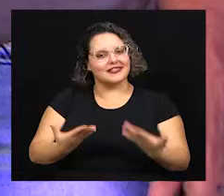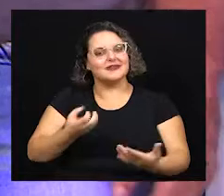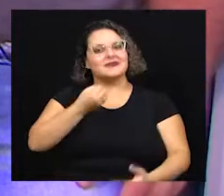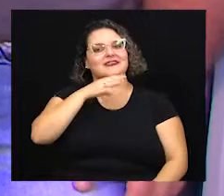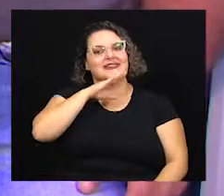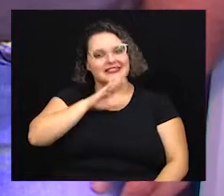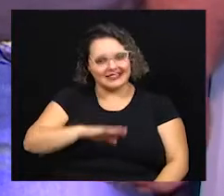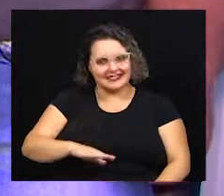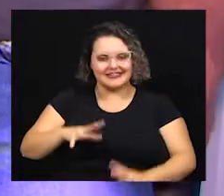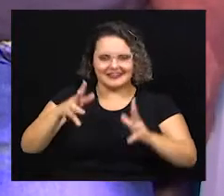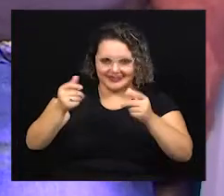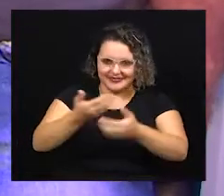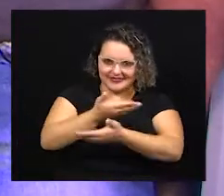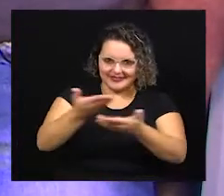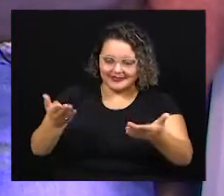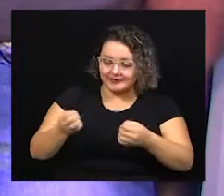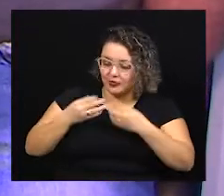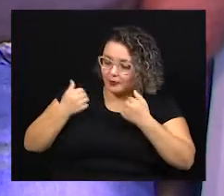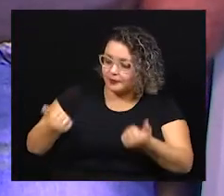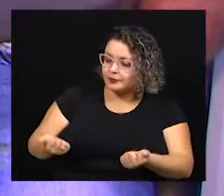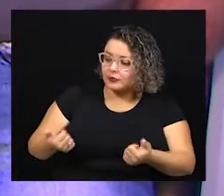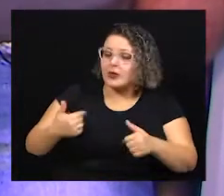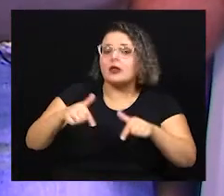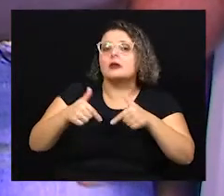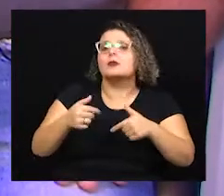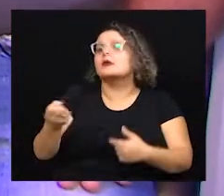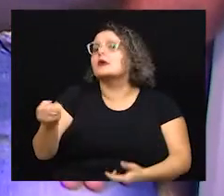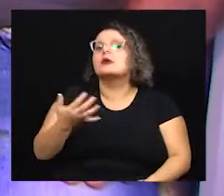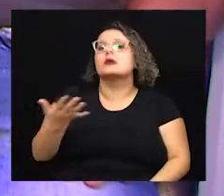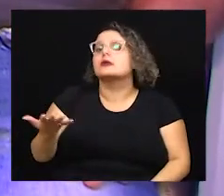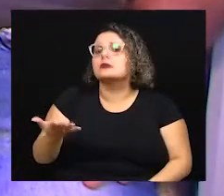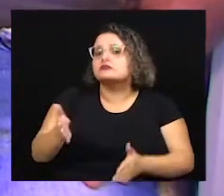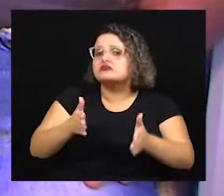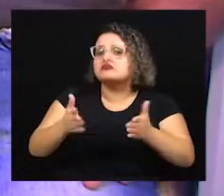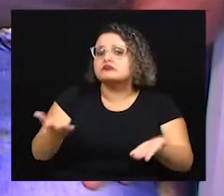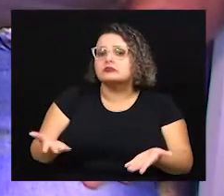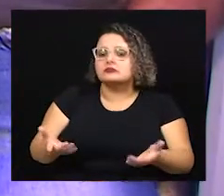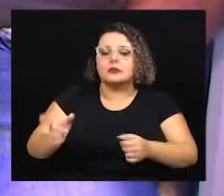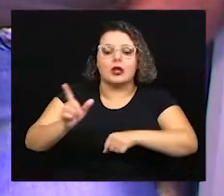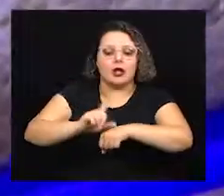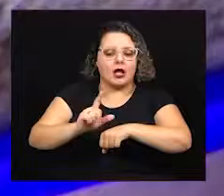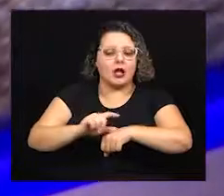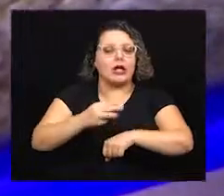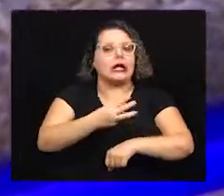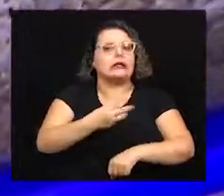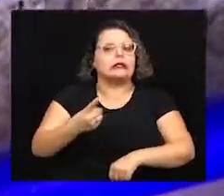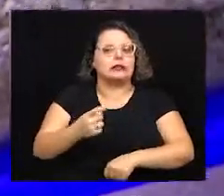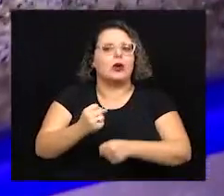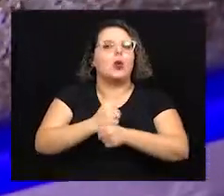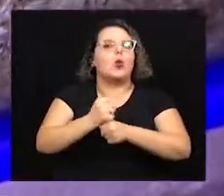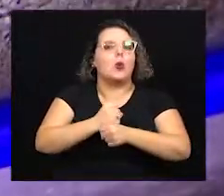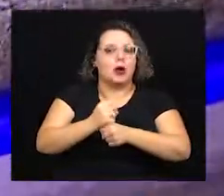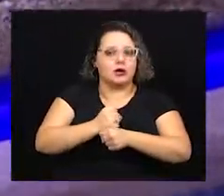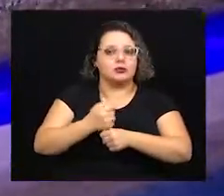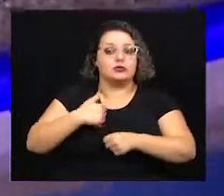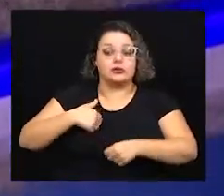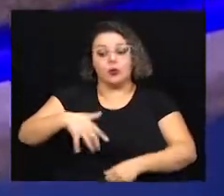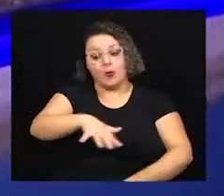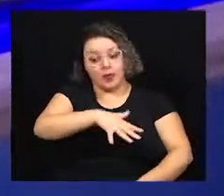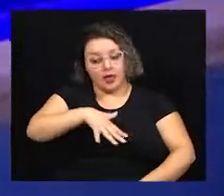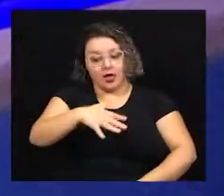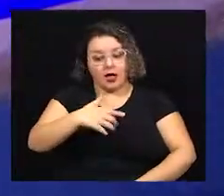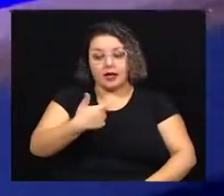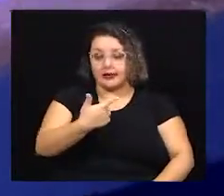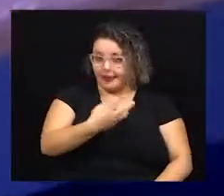Beleza. Tarde a todos. Você trabalha há quanto tempo com isso? A gente tem a loja há 31 anos e eu tô no ramo há 36. Bom, mas o